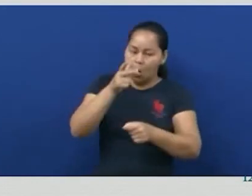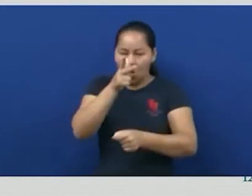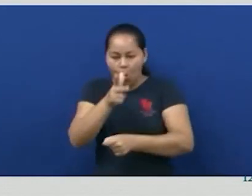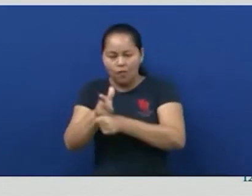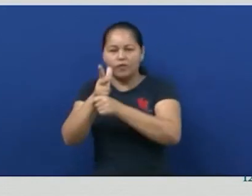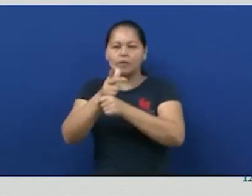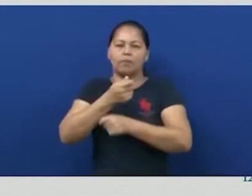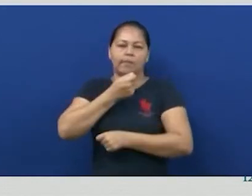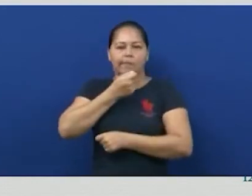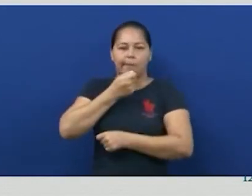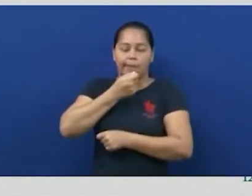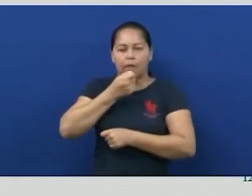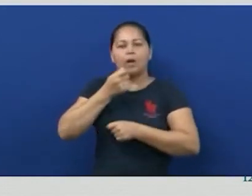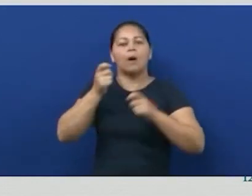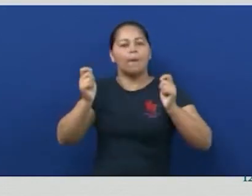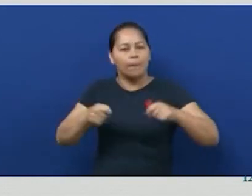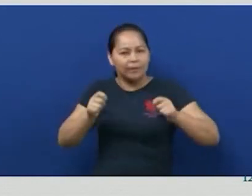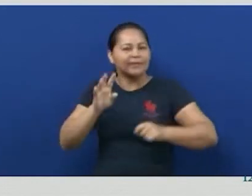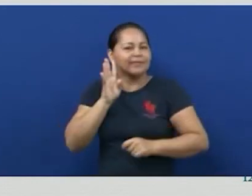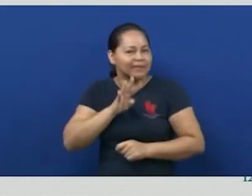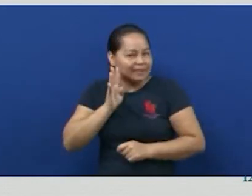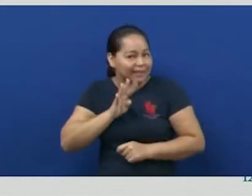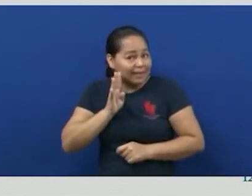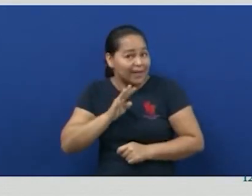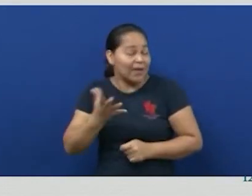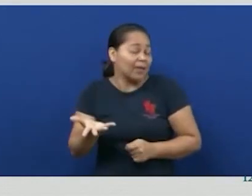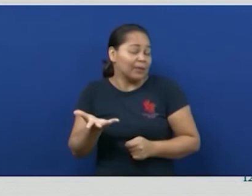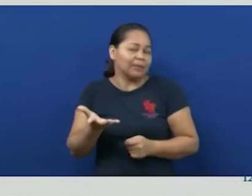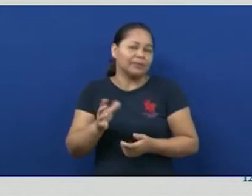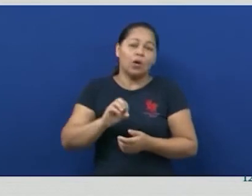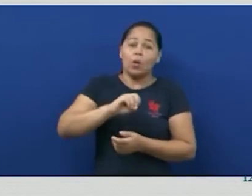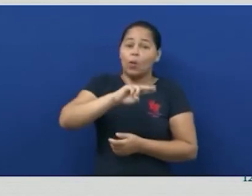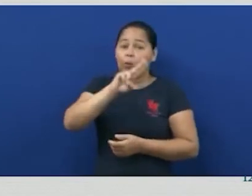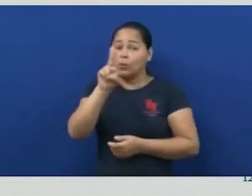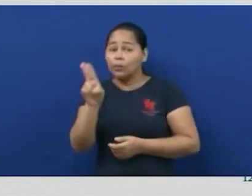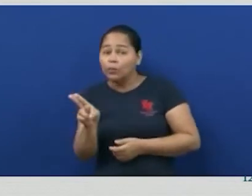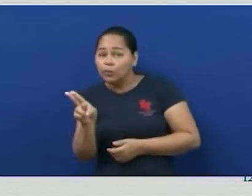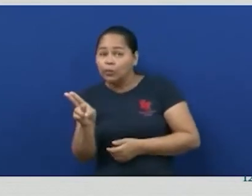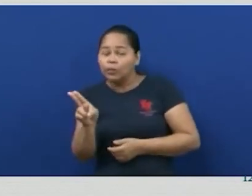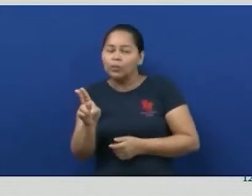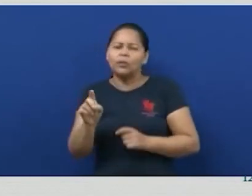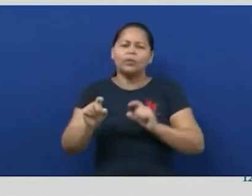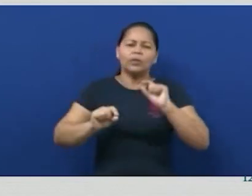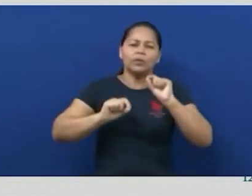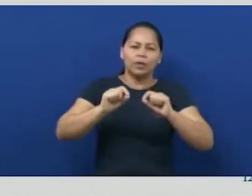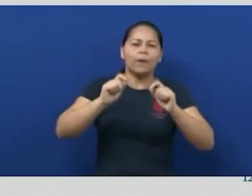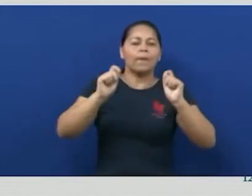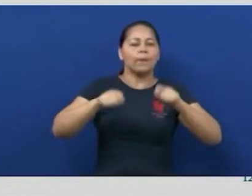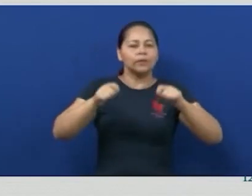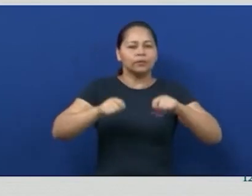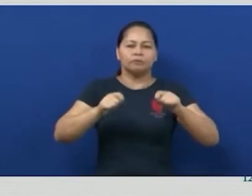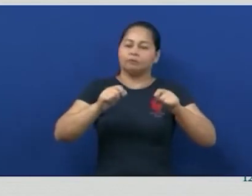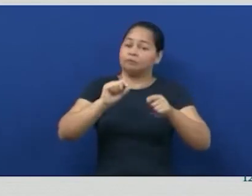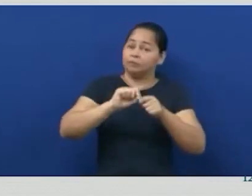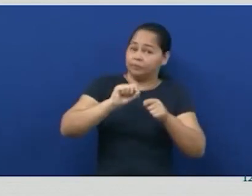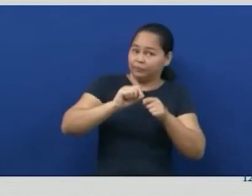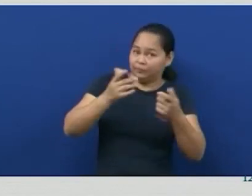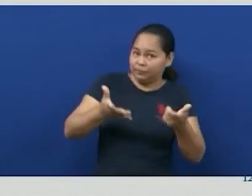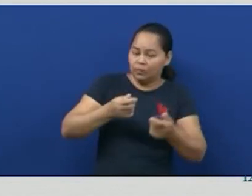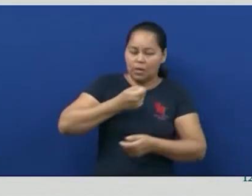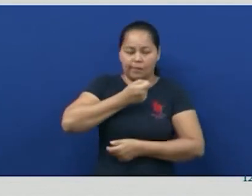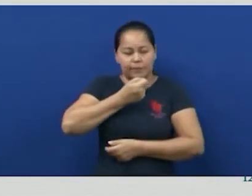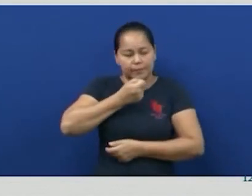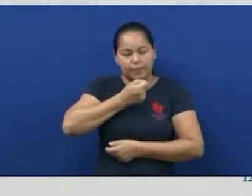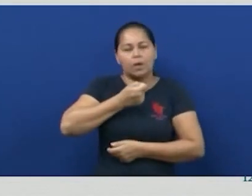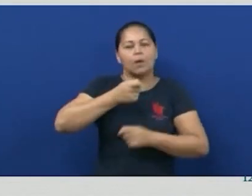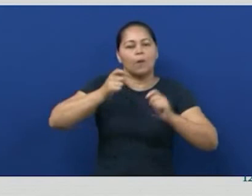e eu tenho certeza que vão fazer muito legal. Ou um infográfico. Se você não tem como fazer um